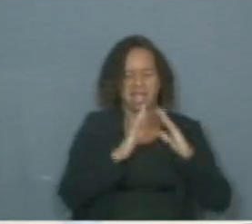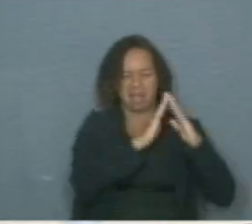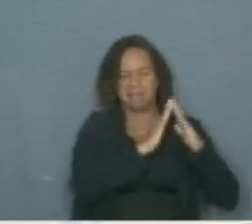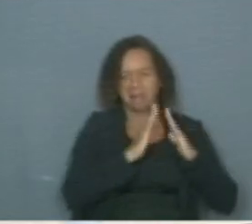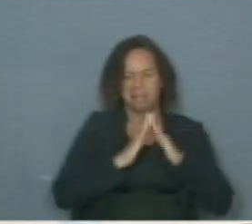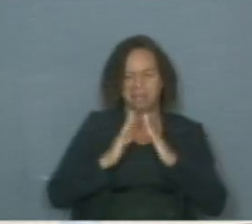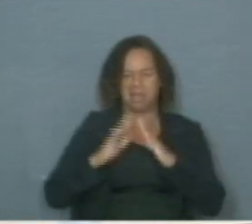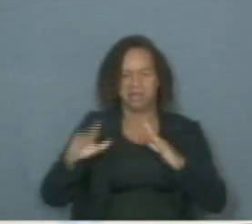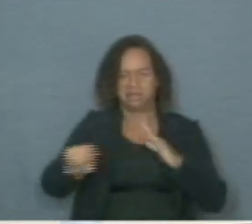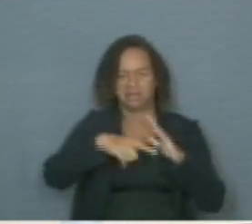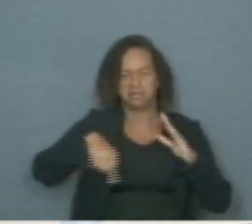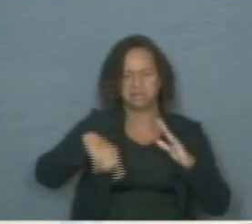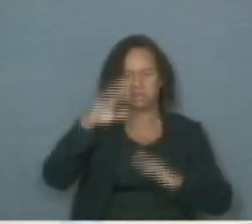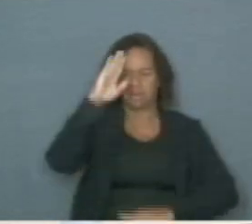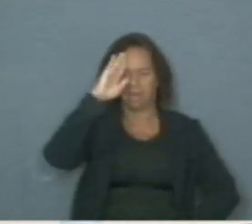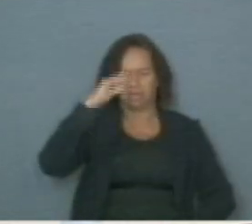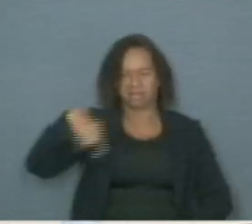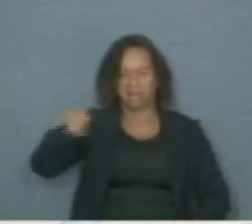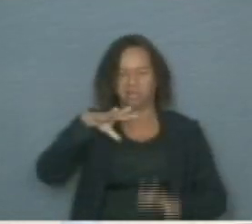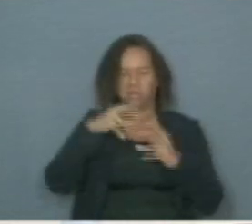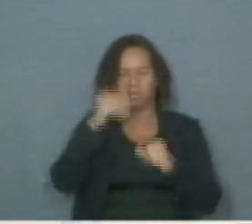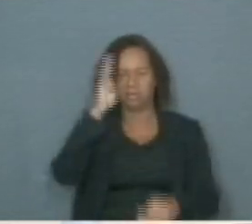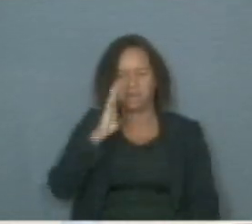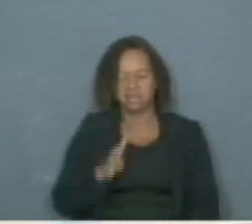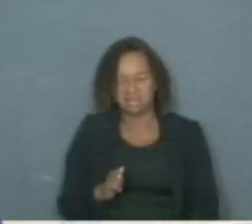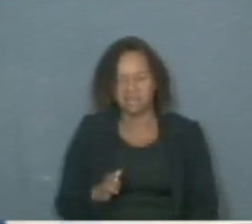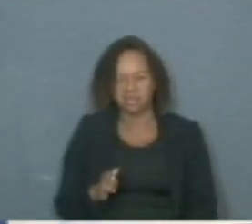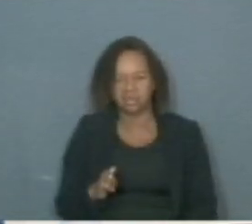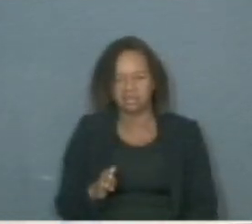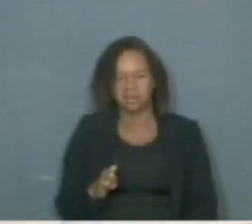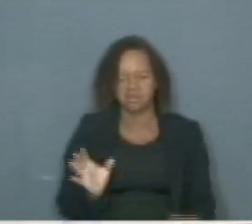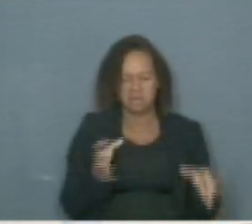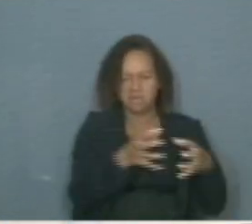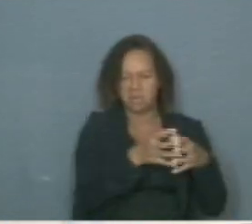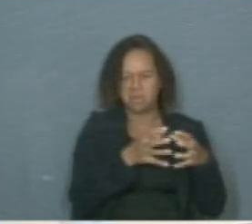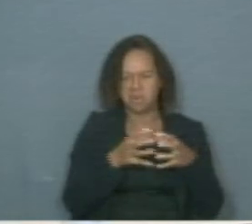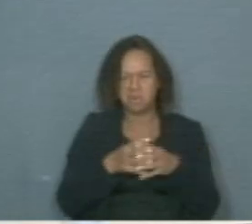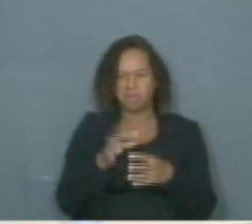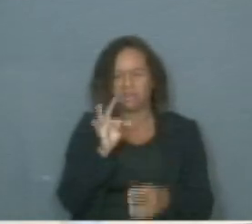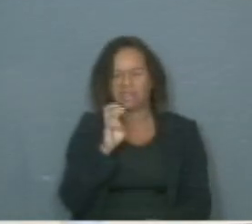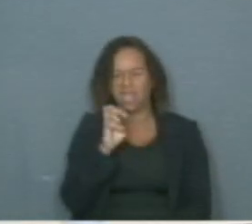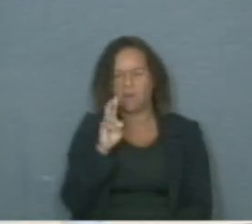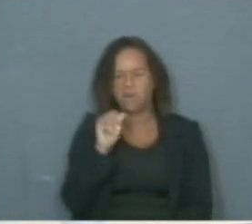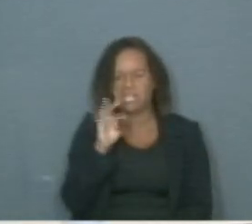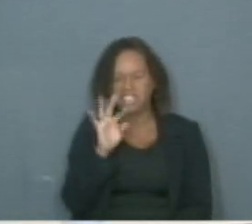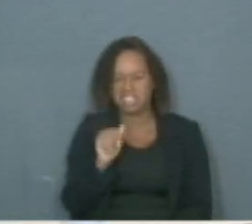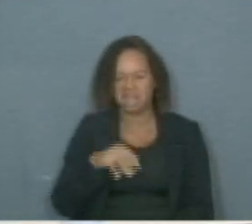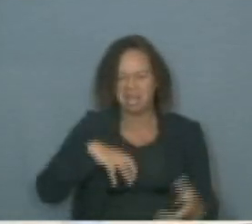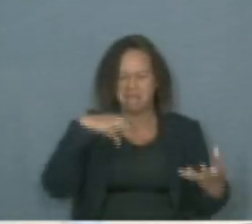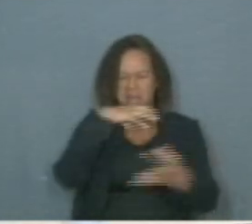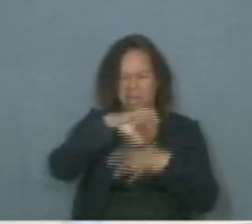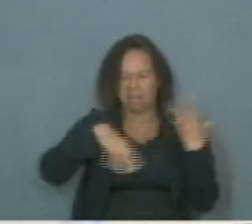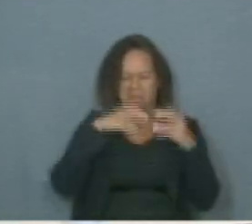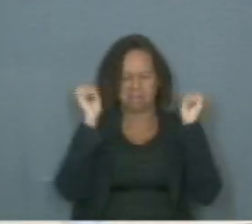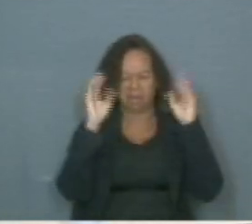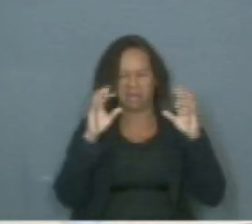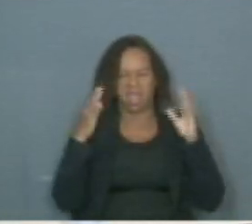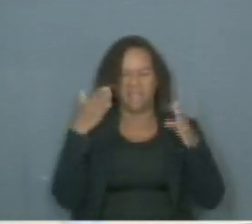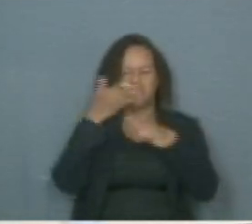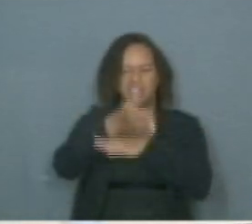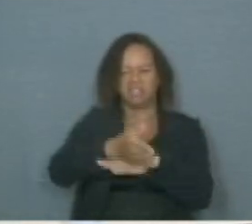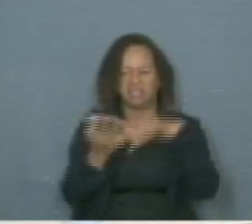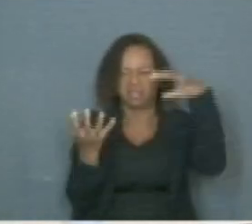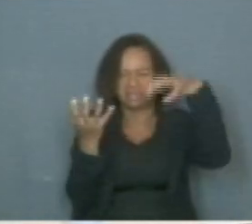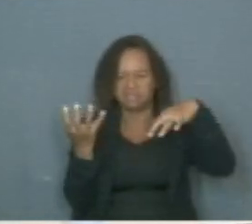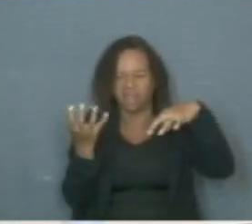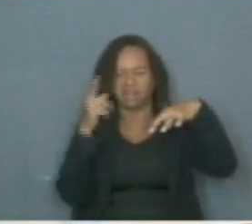em torno dos quartéis ao longo de todo o Brasil, foi um grupo de terroristas e vândalos invadiu o Congresso Nacional,